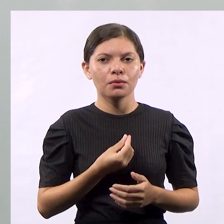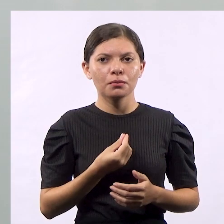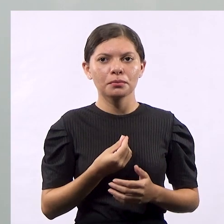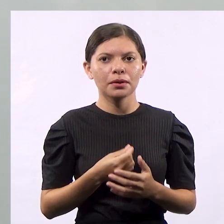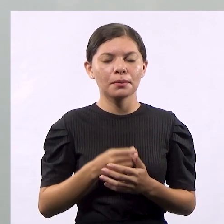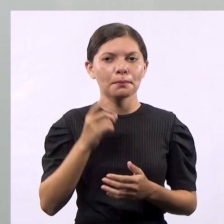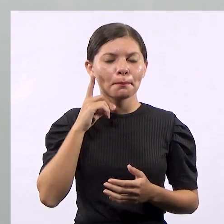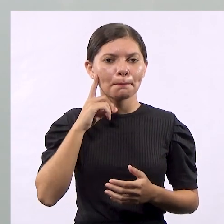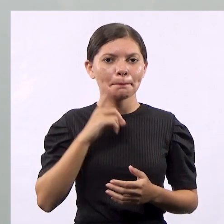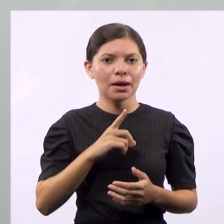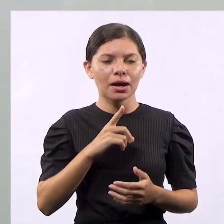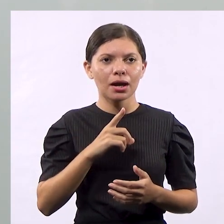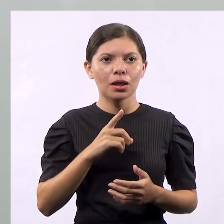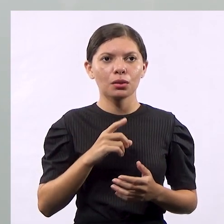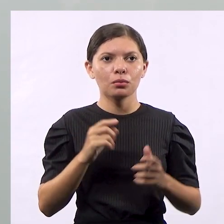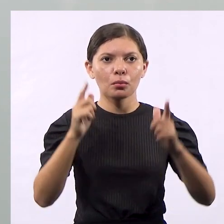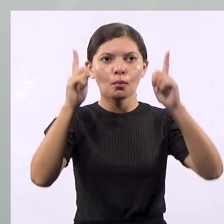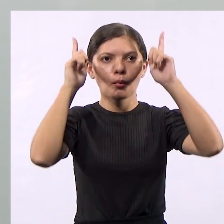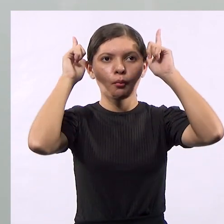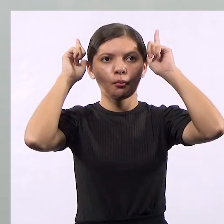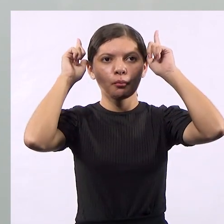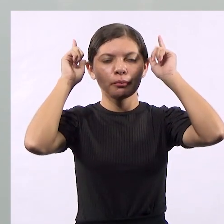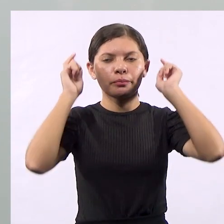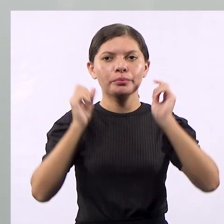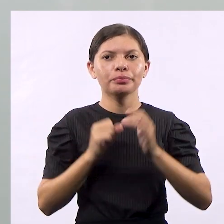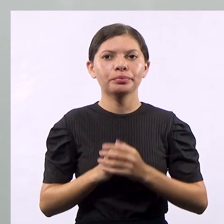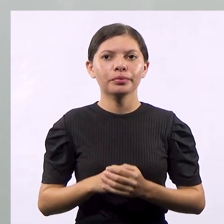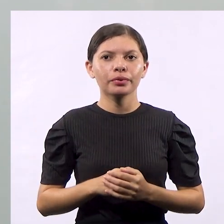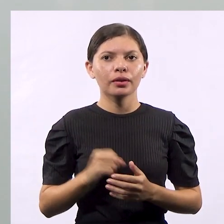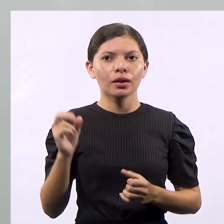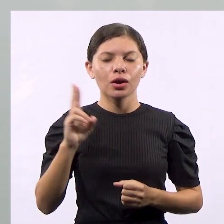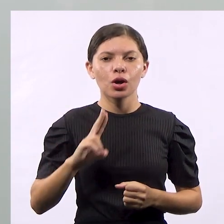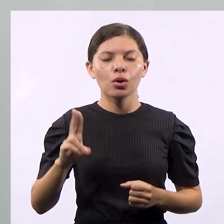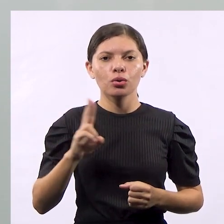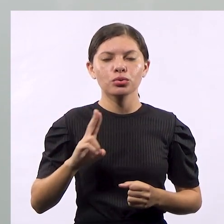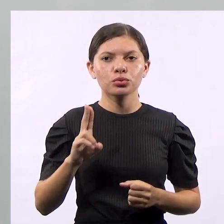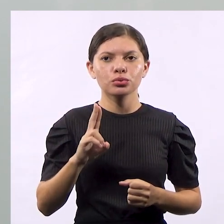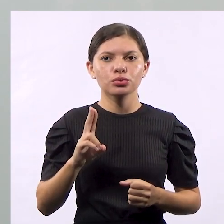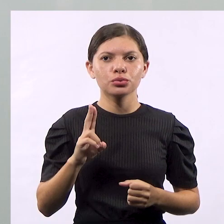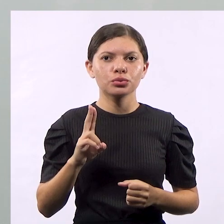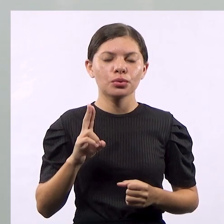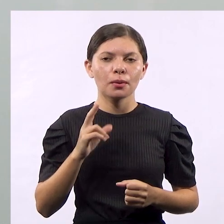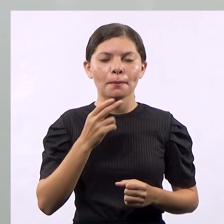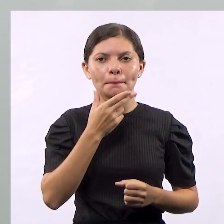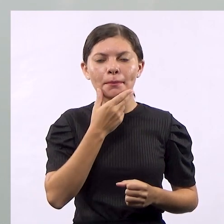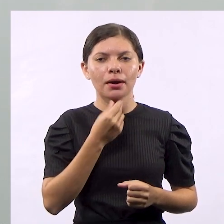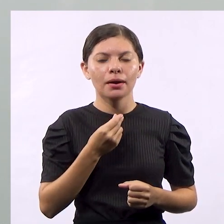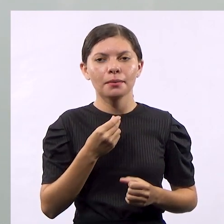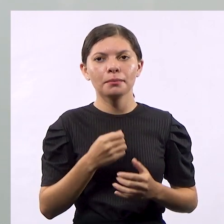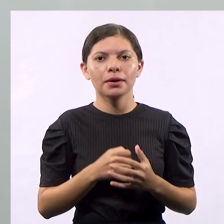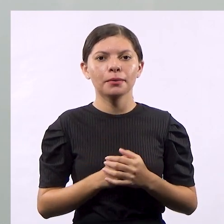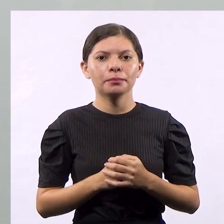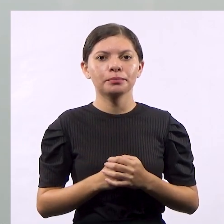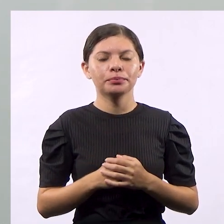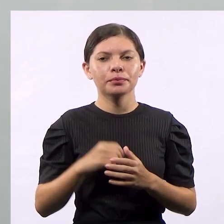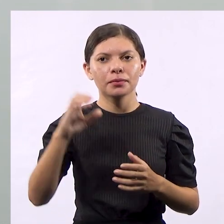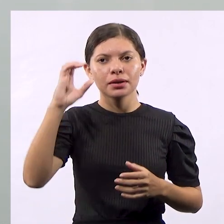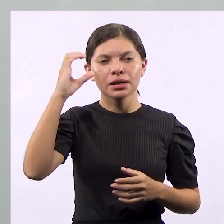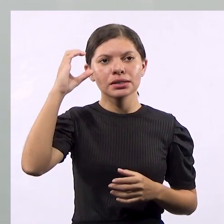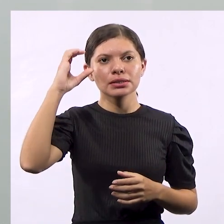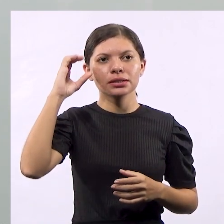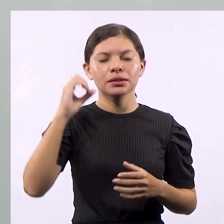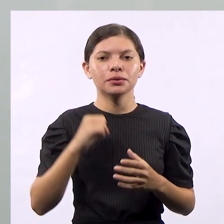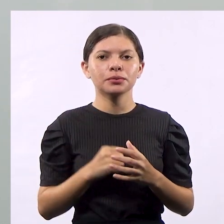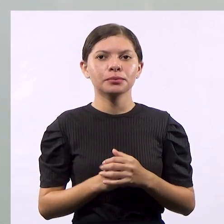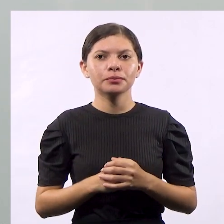originalmente castanhos, mas eu utilizo a cabeça raspada. Eu uso barba na tonalidade castanha escura. Estou trajando